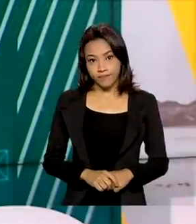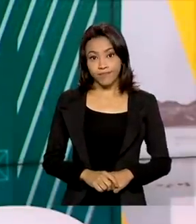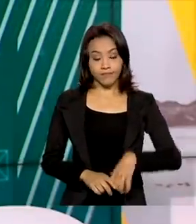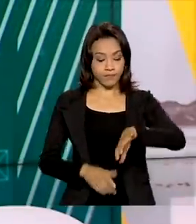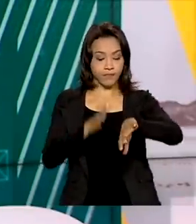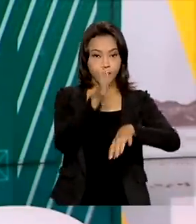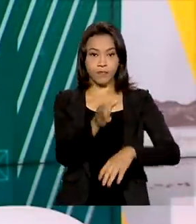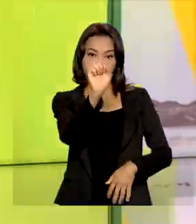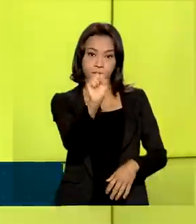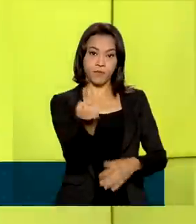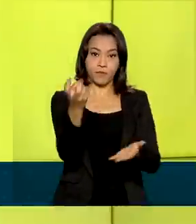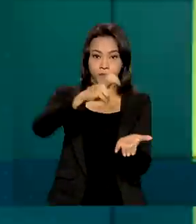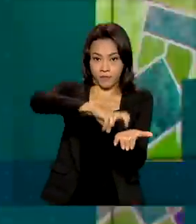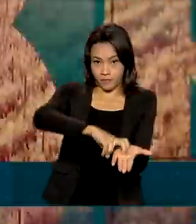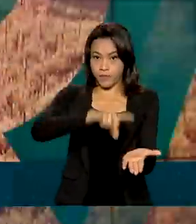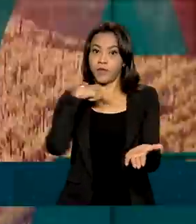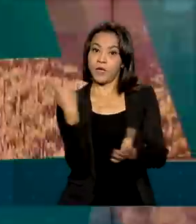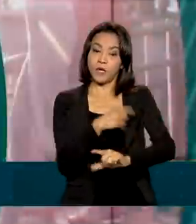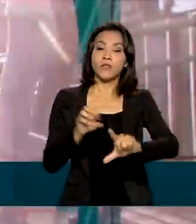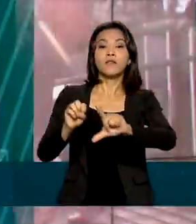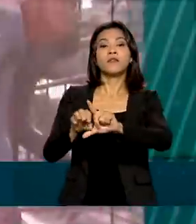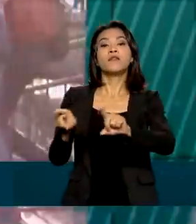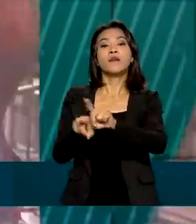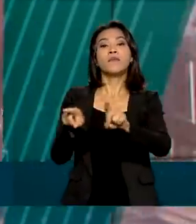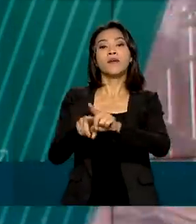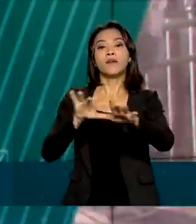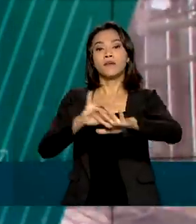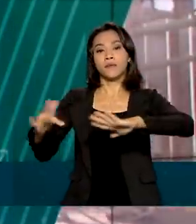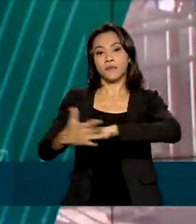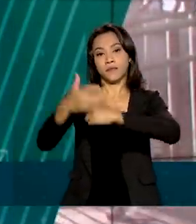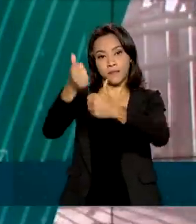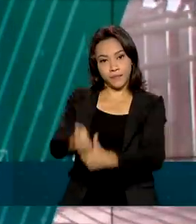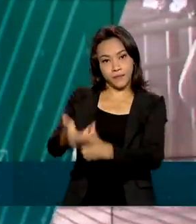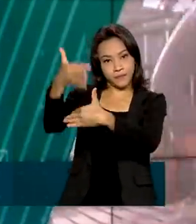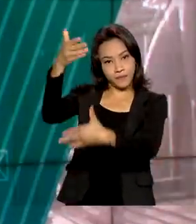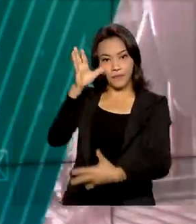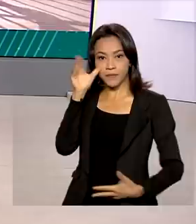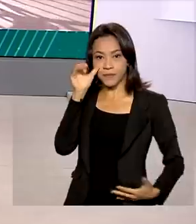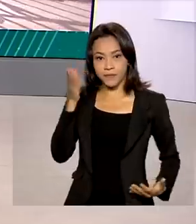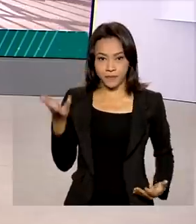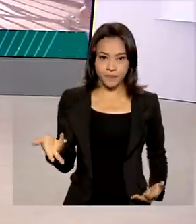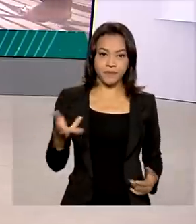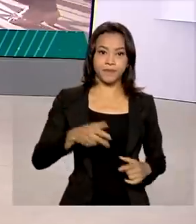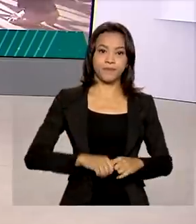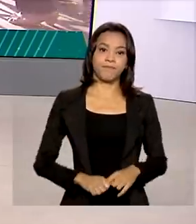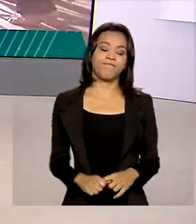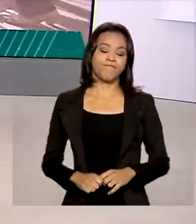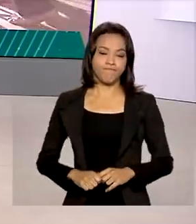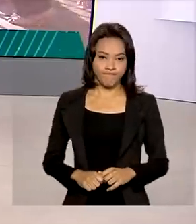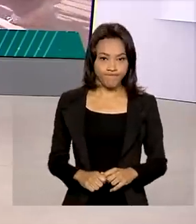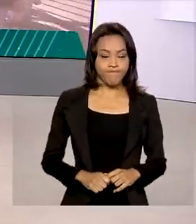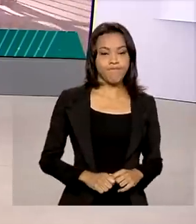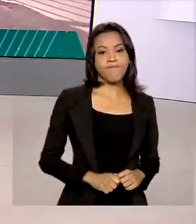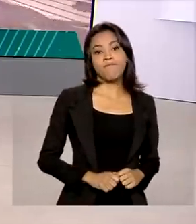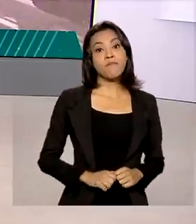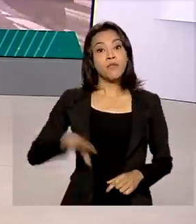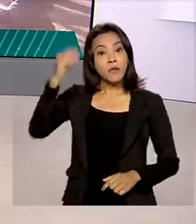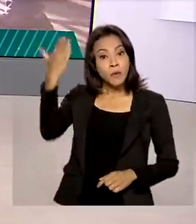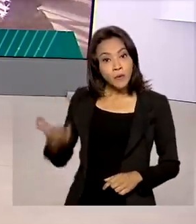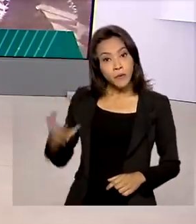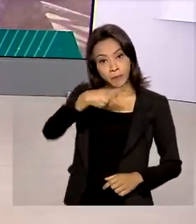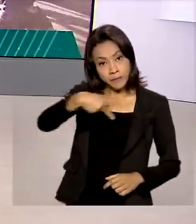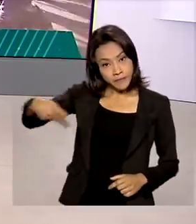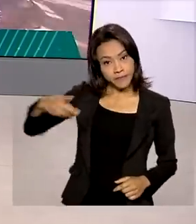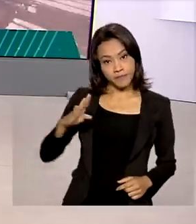já são 8 horas estamos ao vivo também Pelas nossas redes sociais o presidente